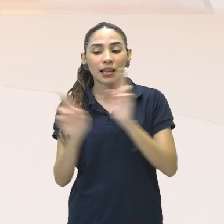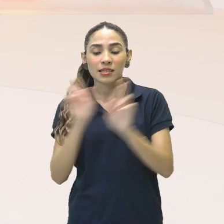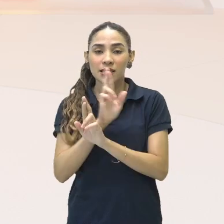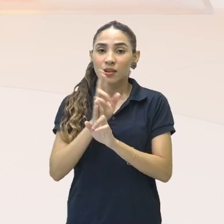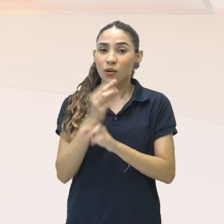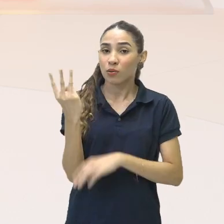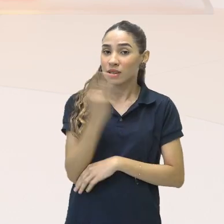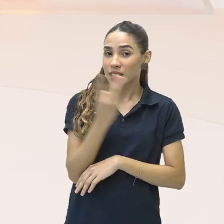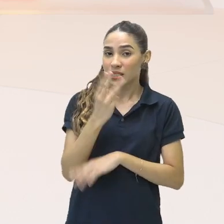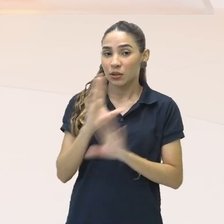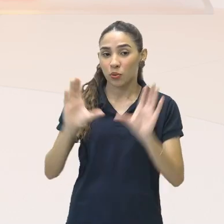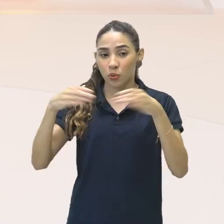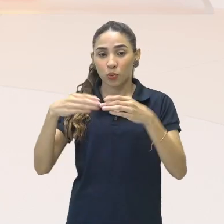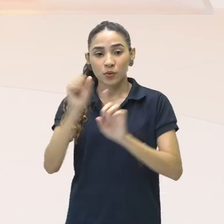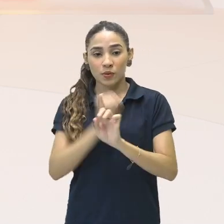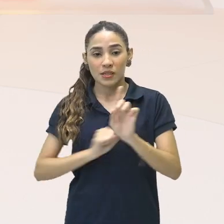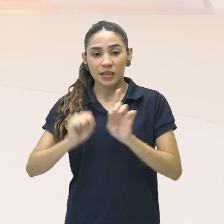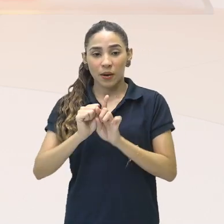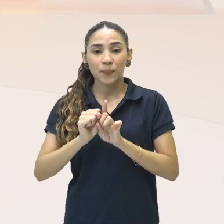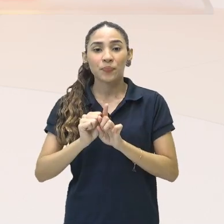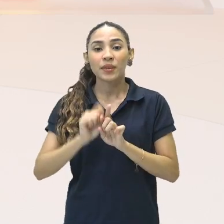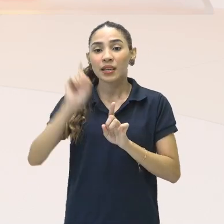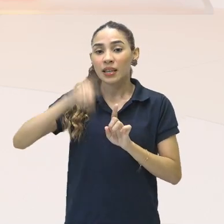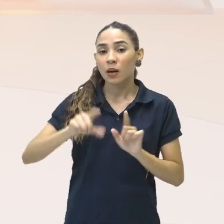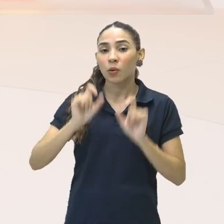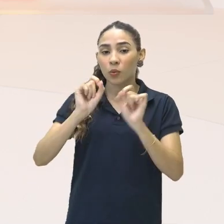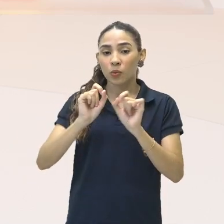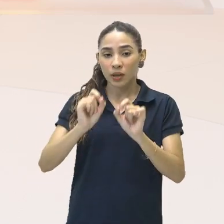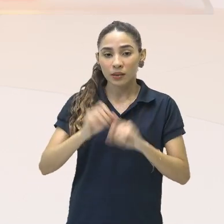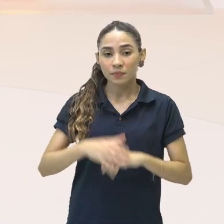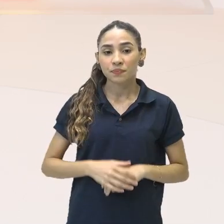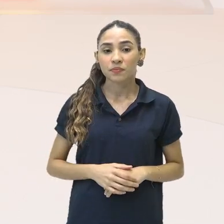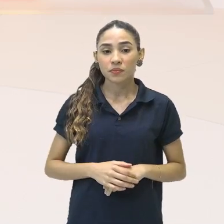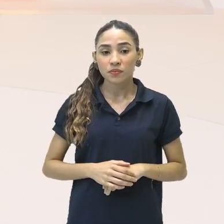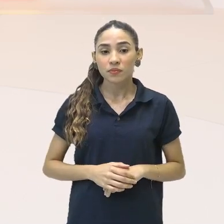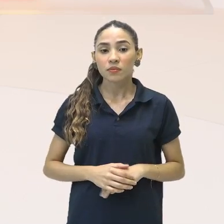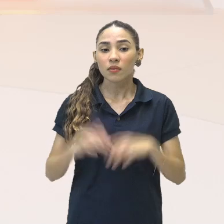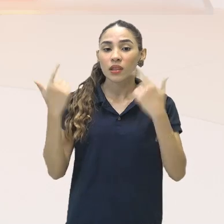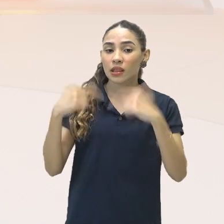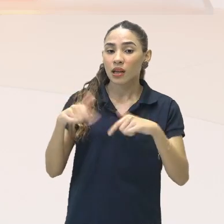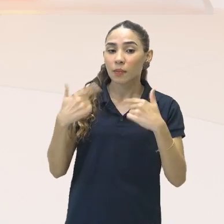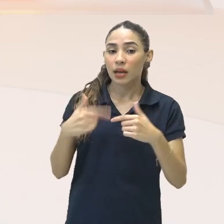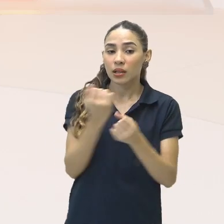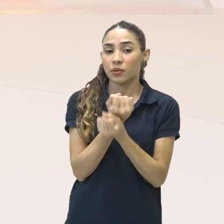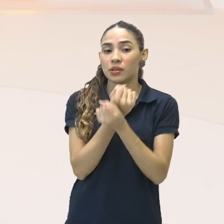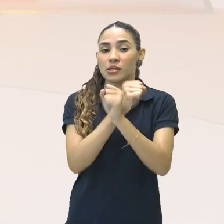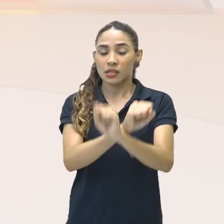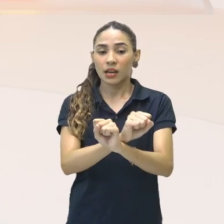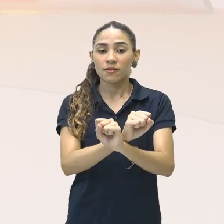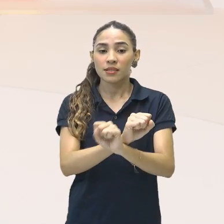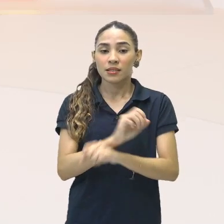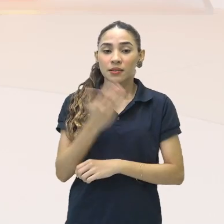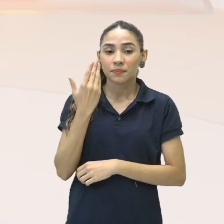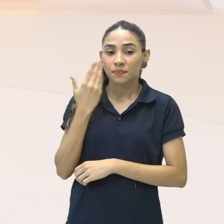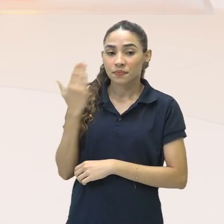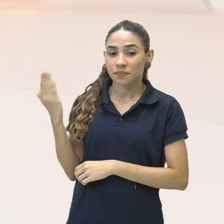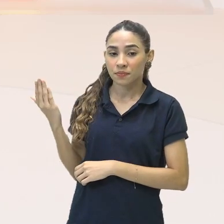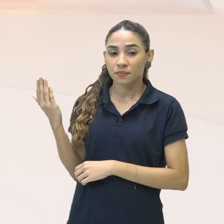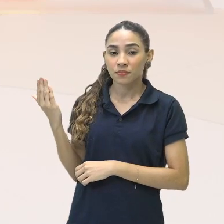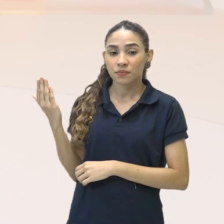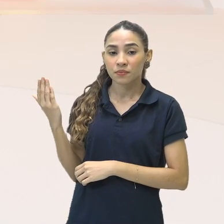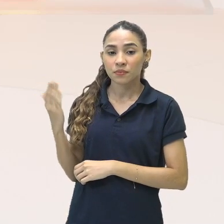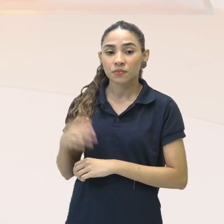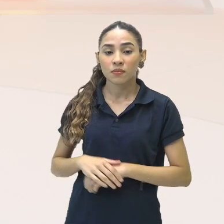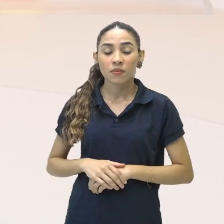nosso terceiro grupo social, que são justamente os trabalhadores